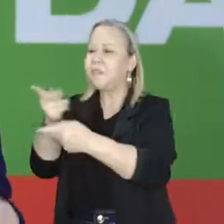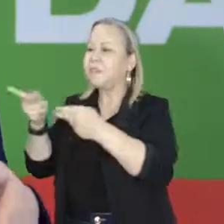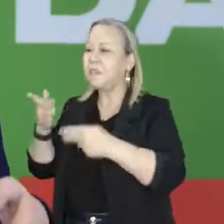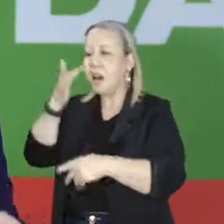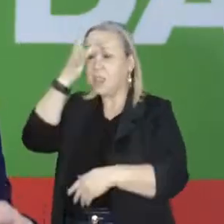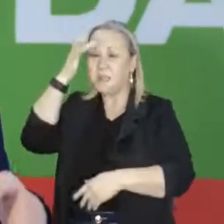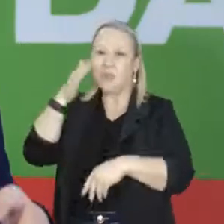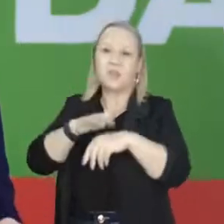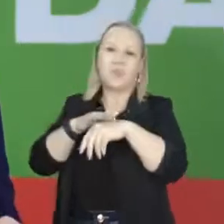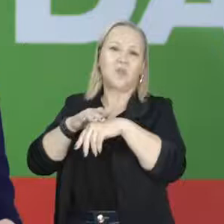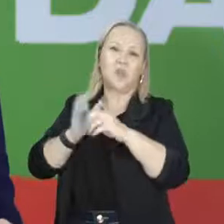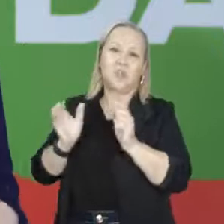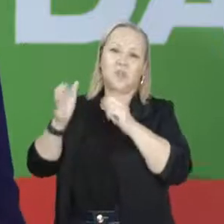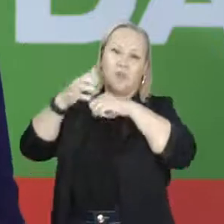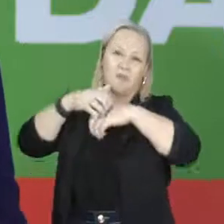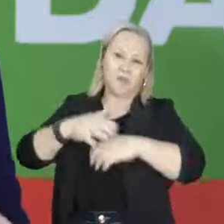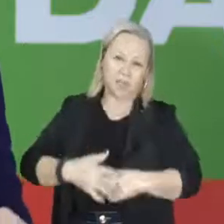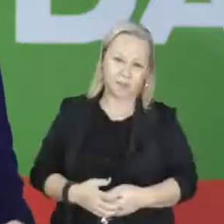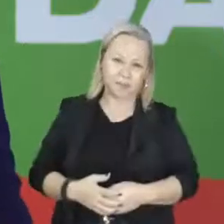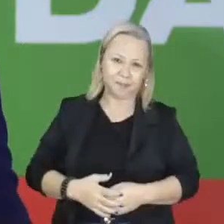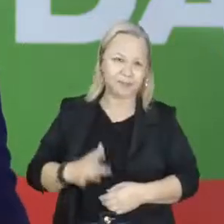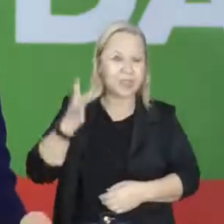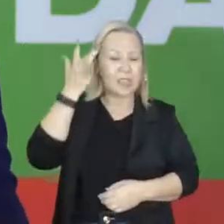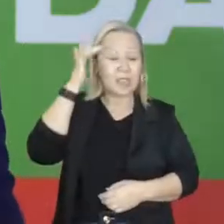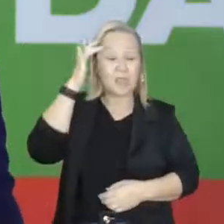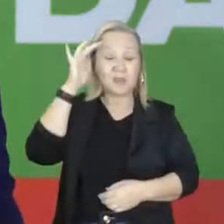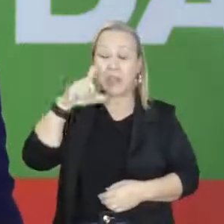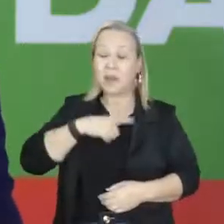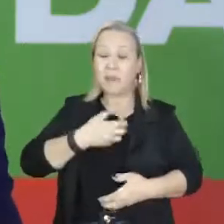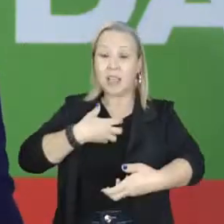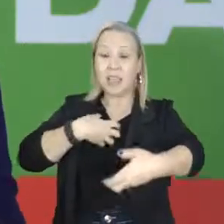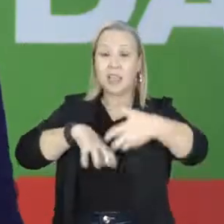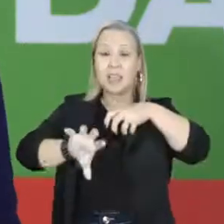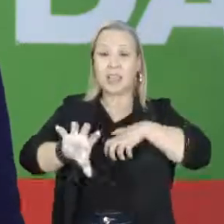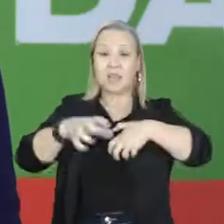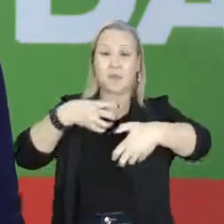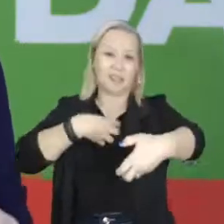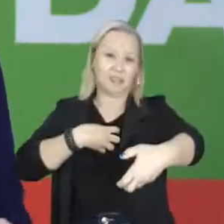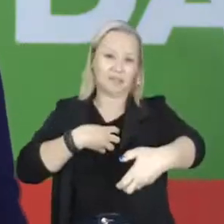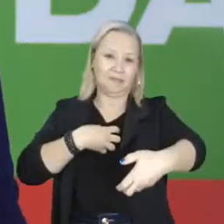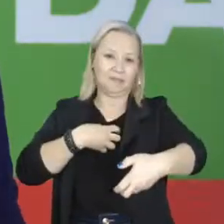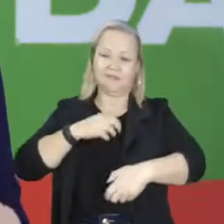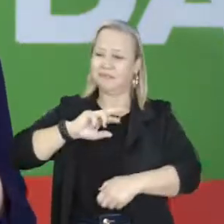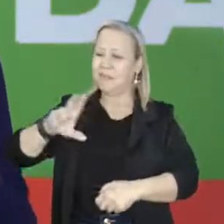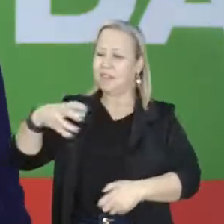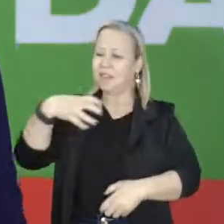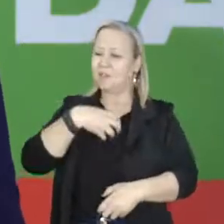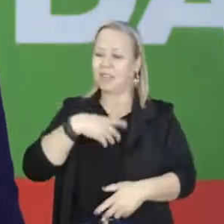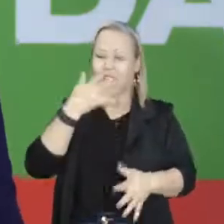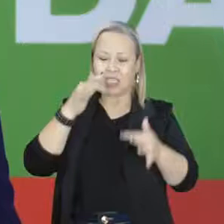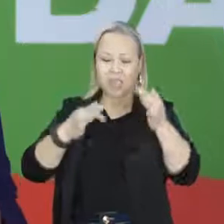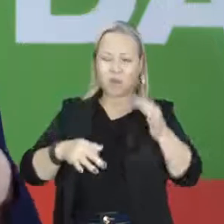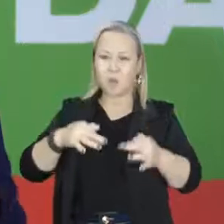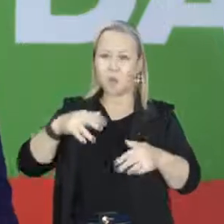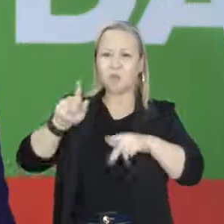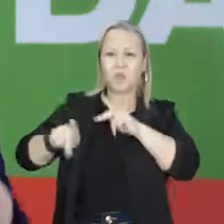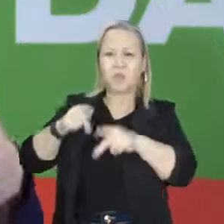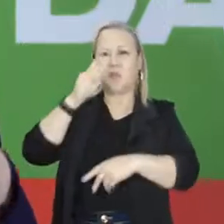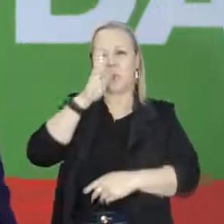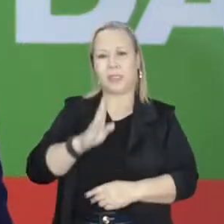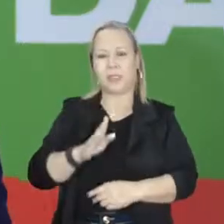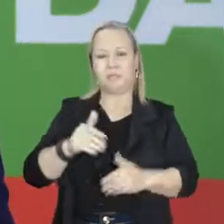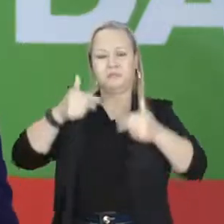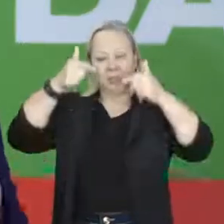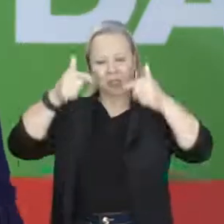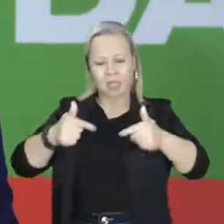se colocar no lugar do outro e não sente a dor do povo brasileiro. Então, diante disso, eu vou estar nas ruas, nas